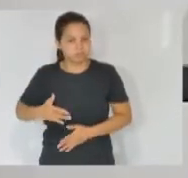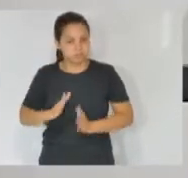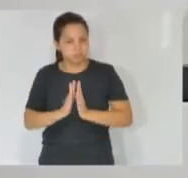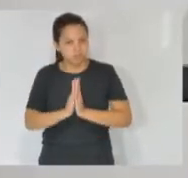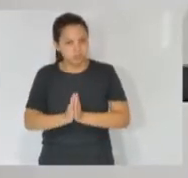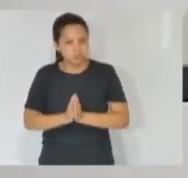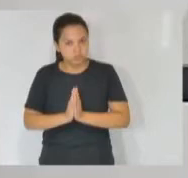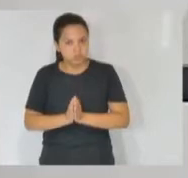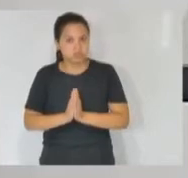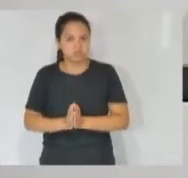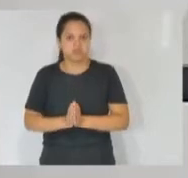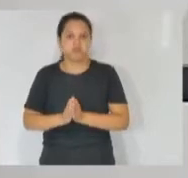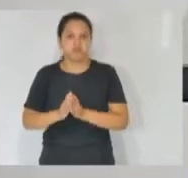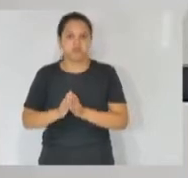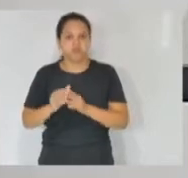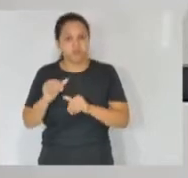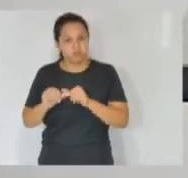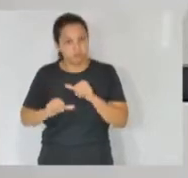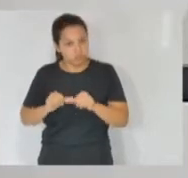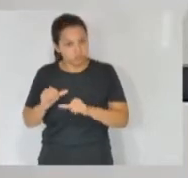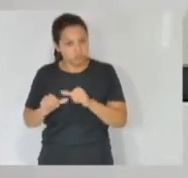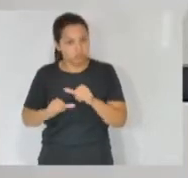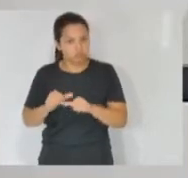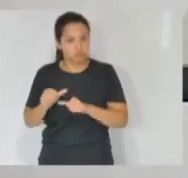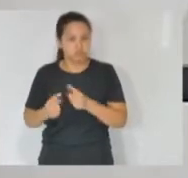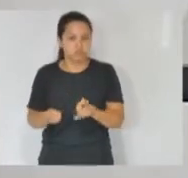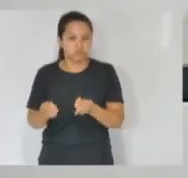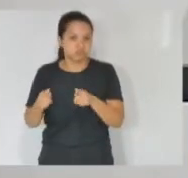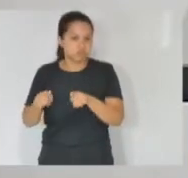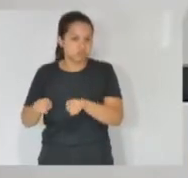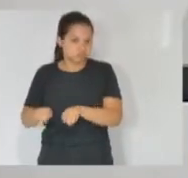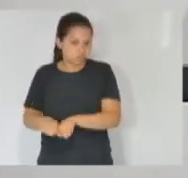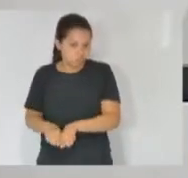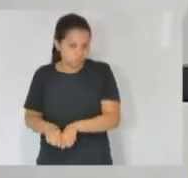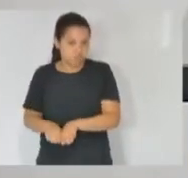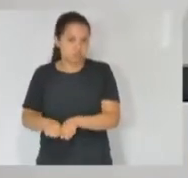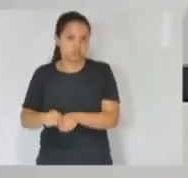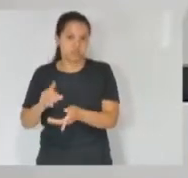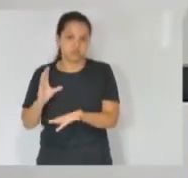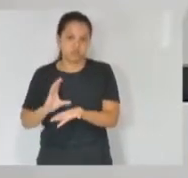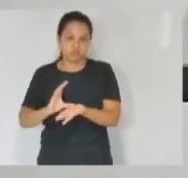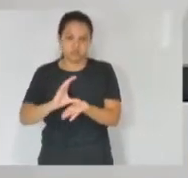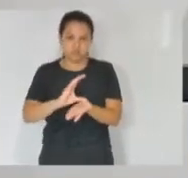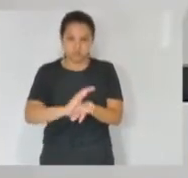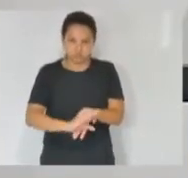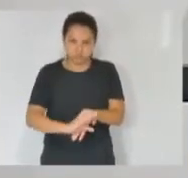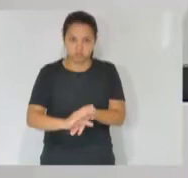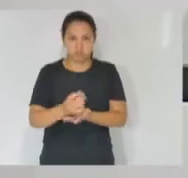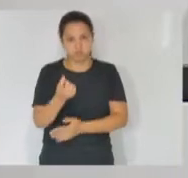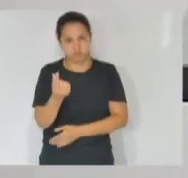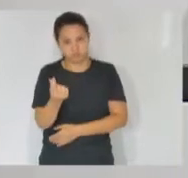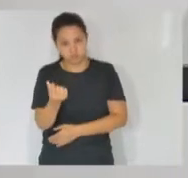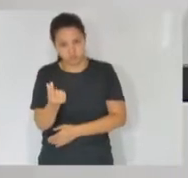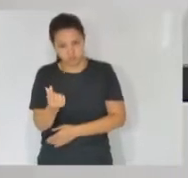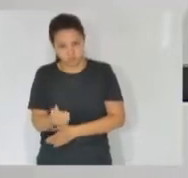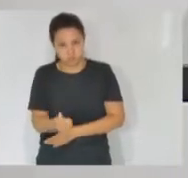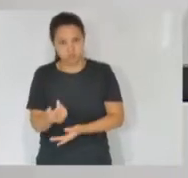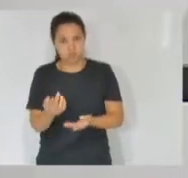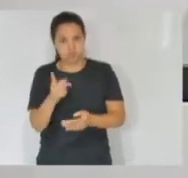né? Reajuste o convênio e deposite para nós esse valor para não deixarmos o hospital